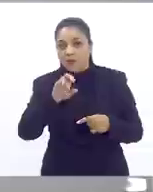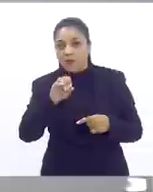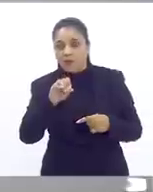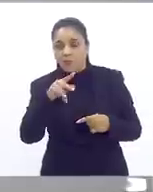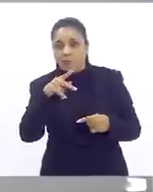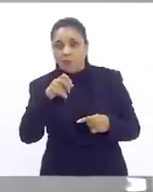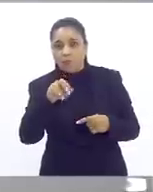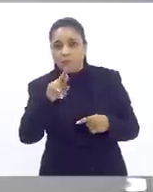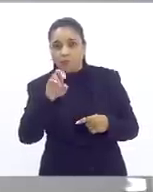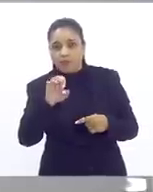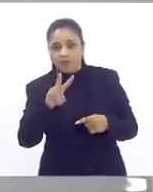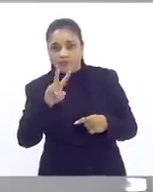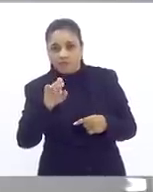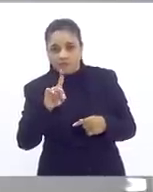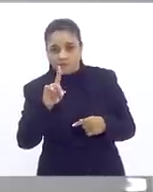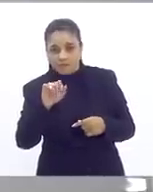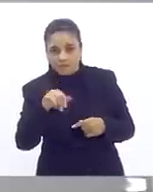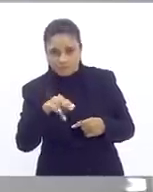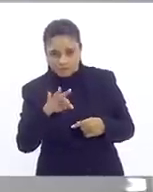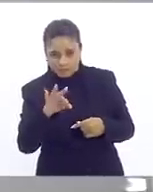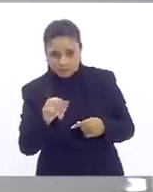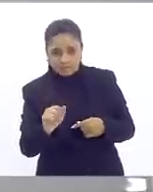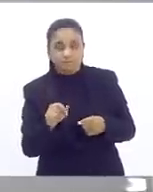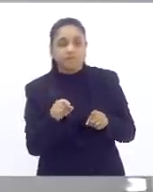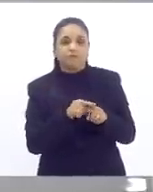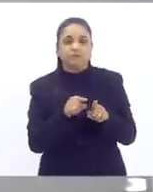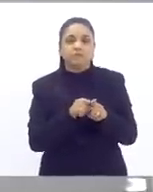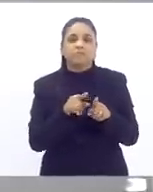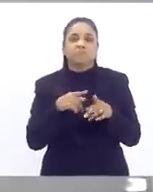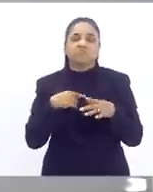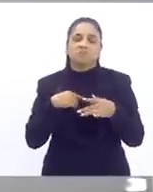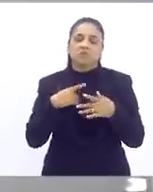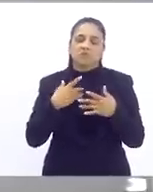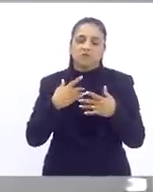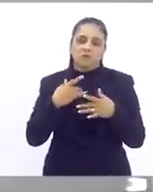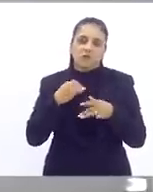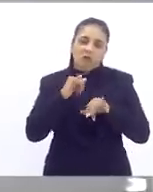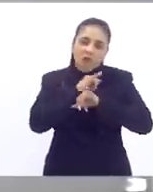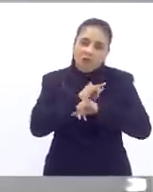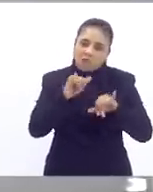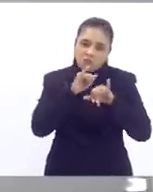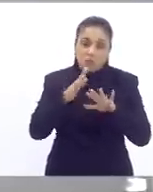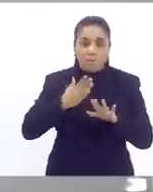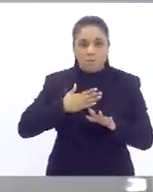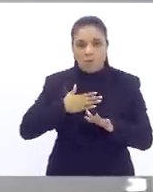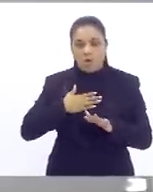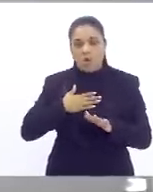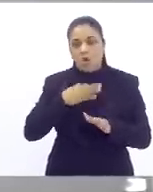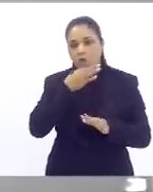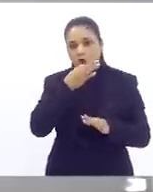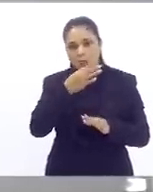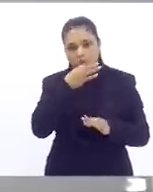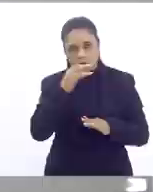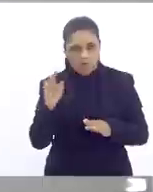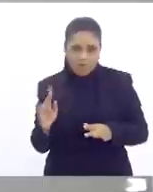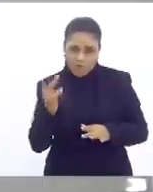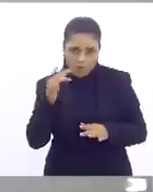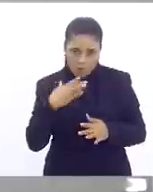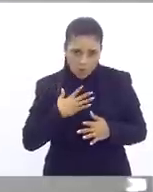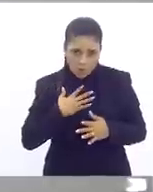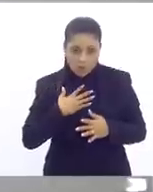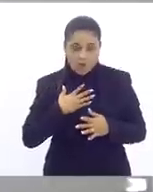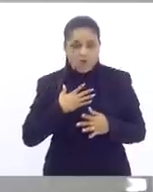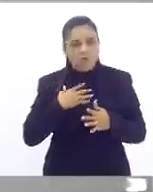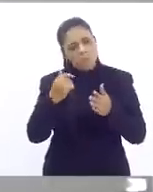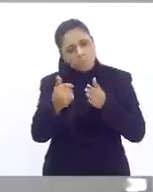e eu procurei no emitir juízo de valor mas eu fico me perguntando o seguinte eu